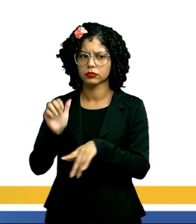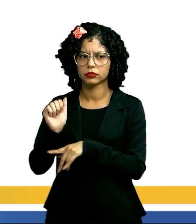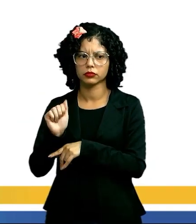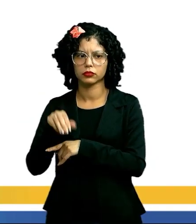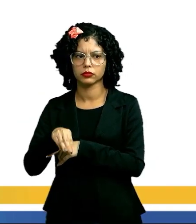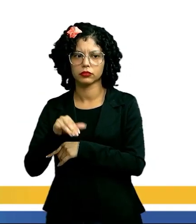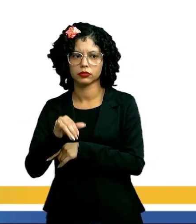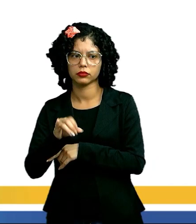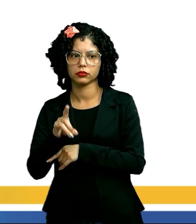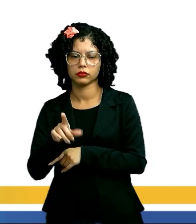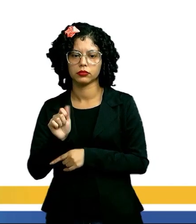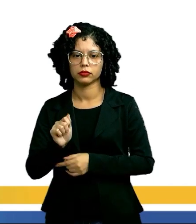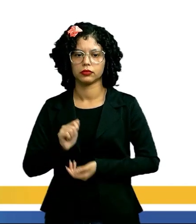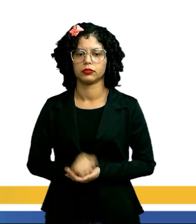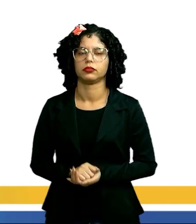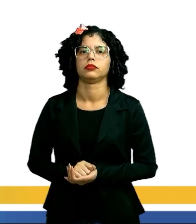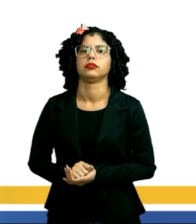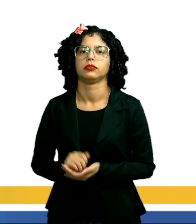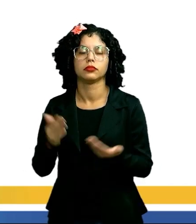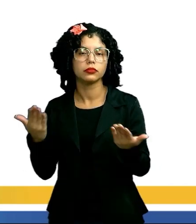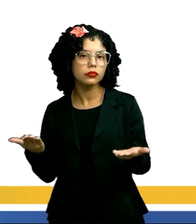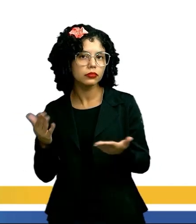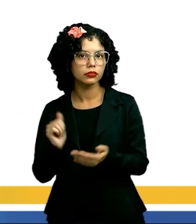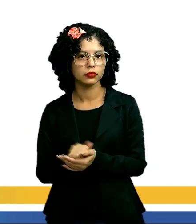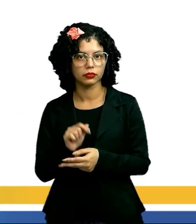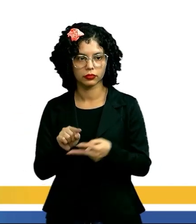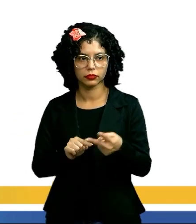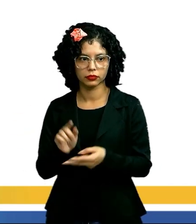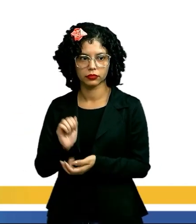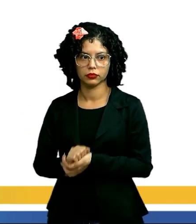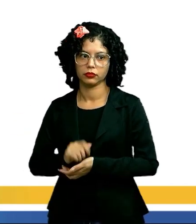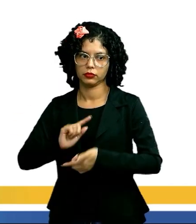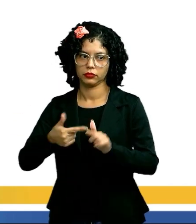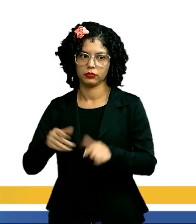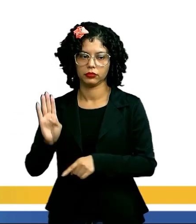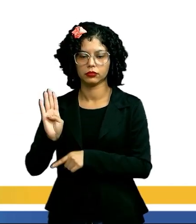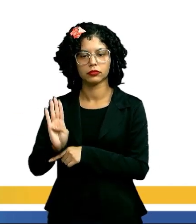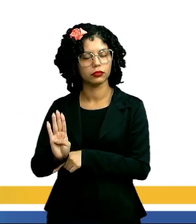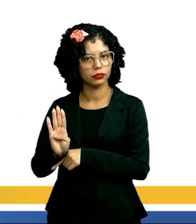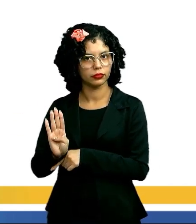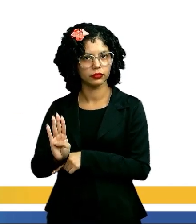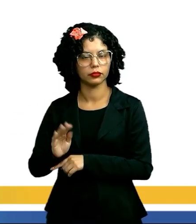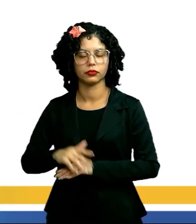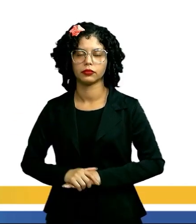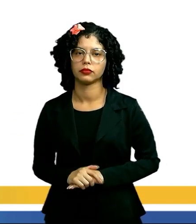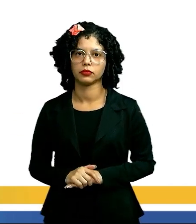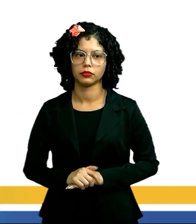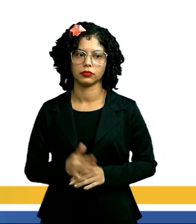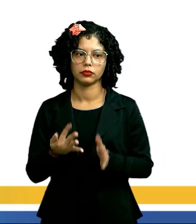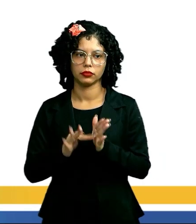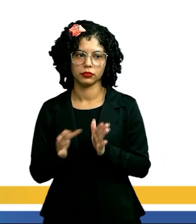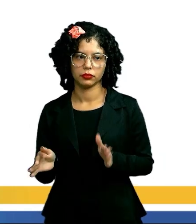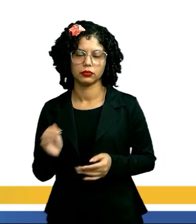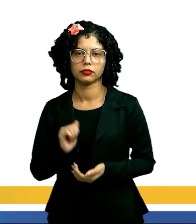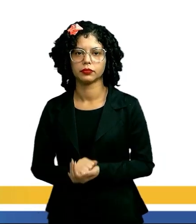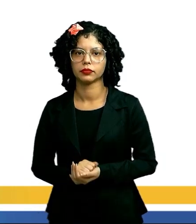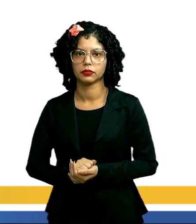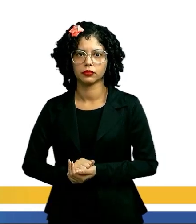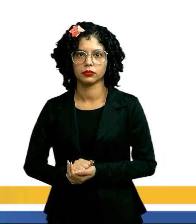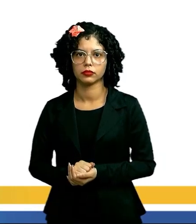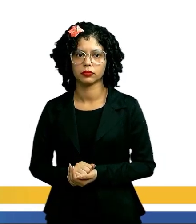vamos ter a função amida. Então, tá aí nosso gabarito, letra B, função amina e